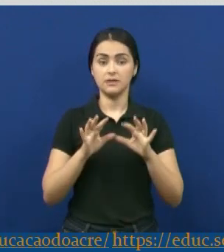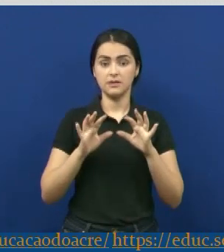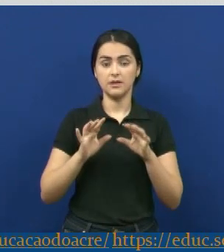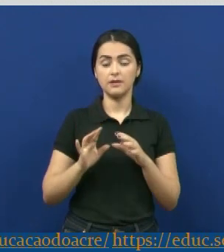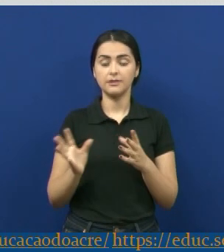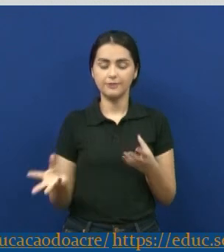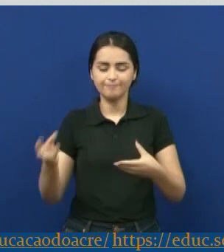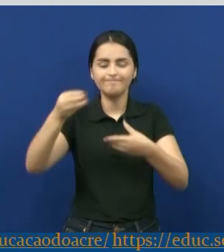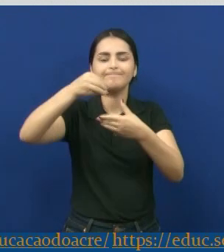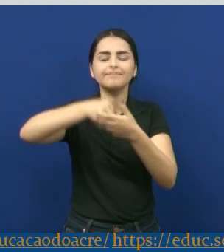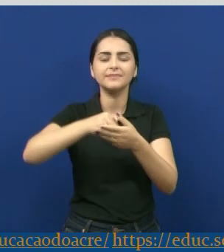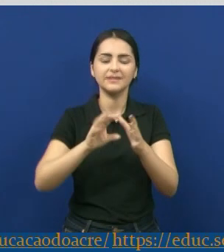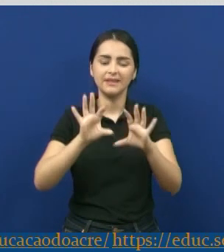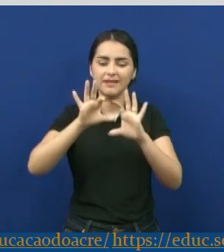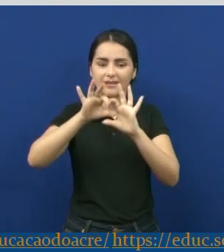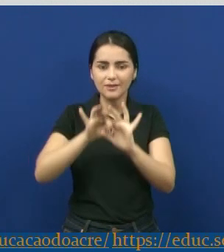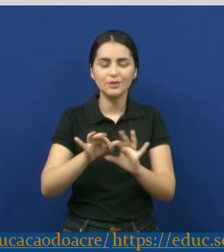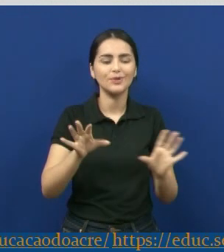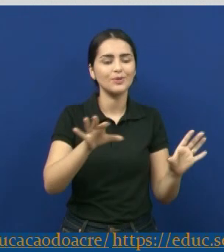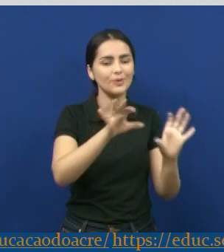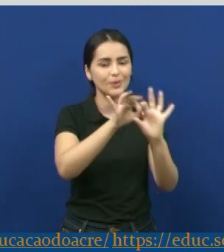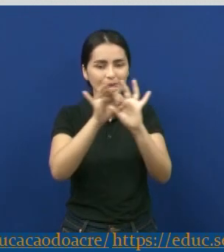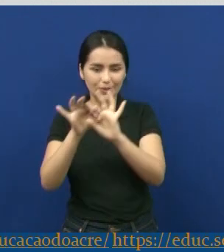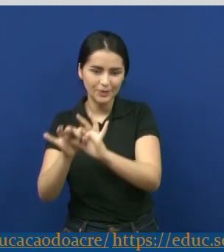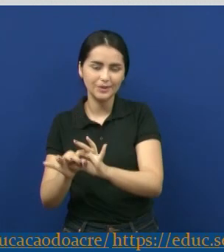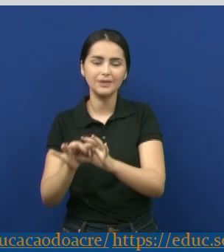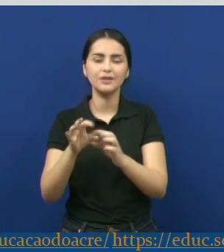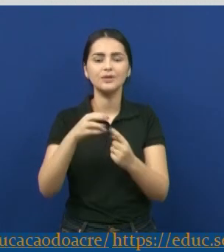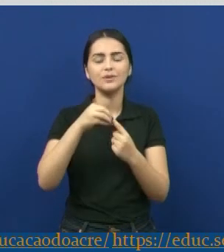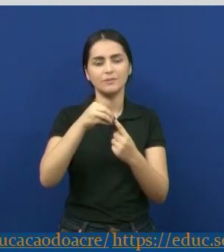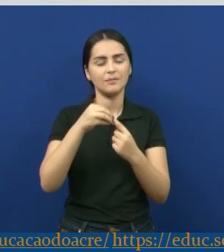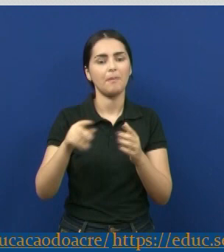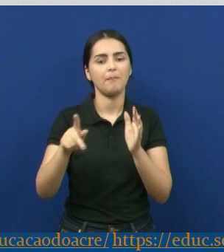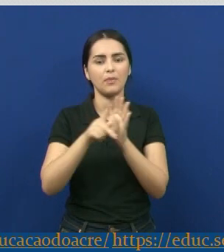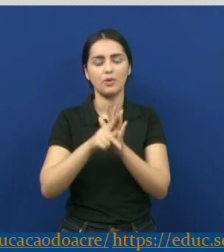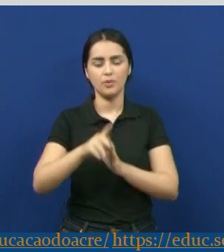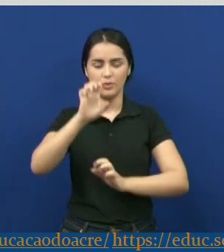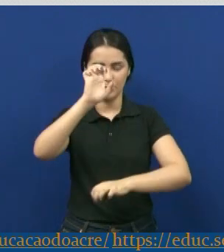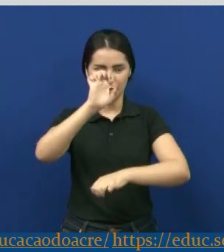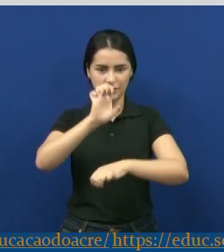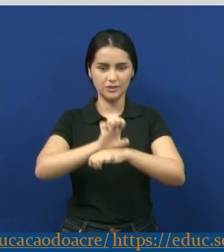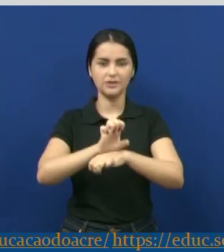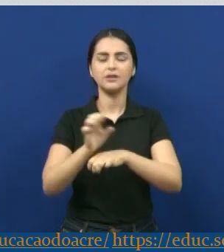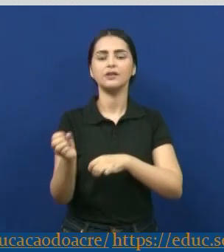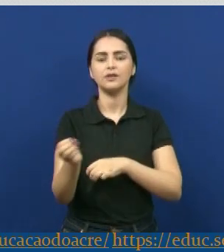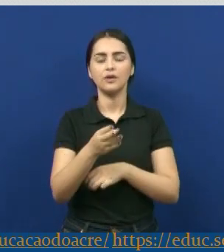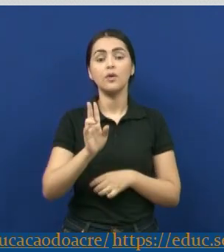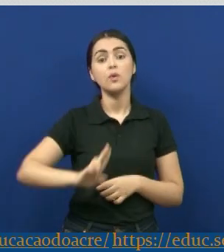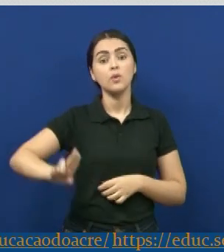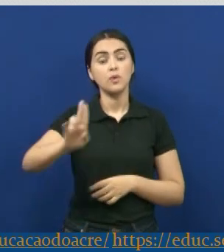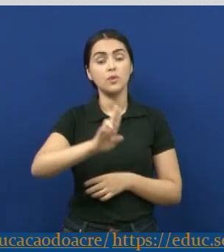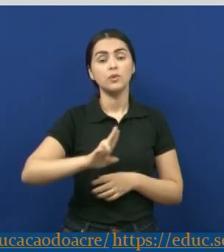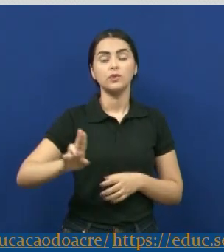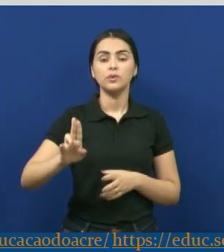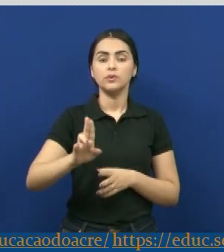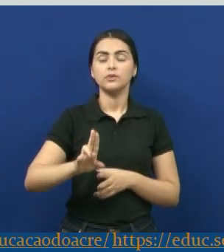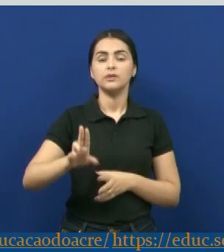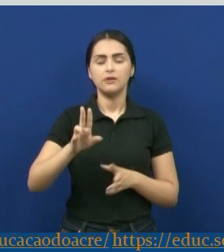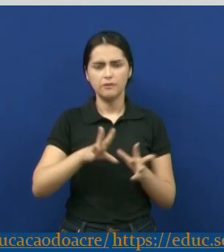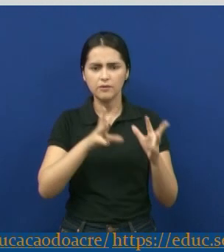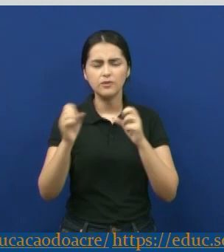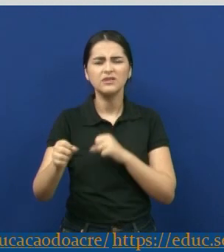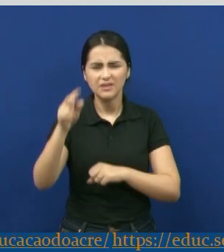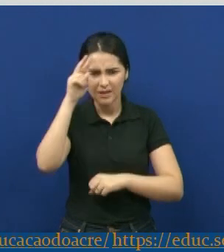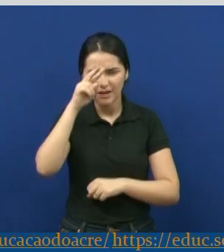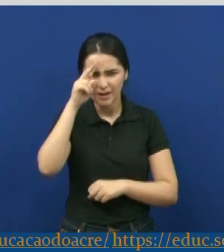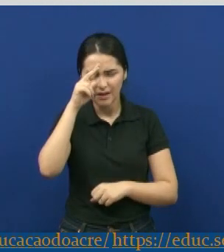está inserido a um contexto específico no Estado moderno, o monopólio do uso da força. Lembra lá do Estado moderno?